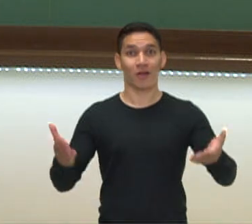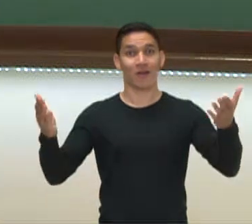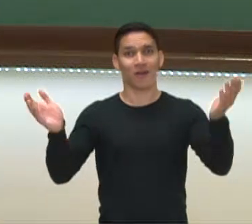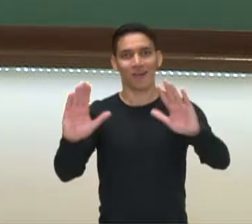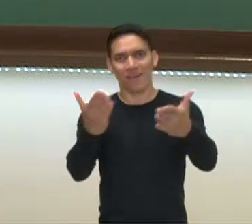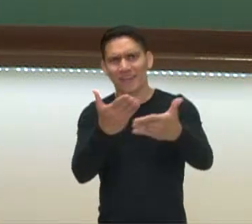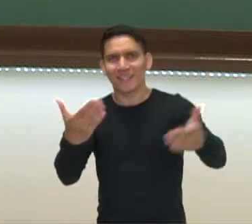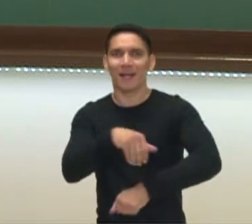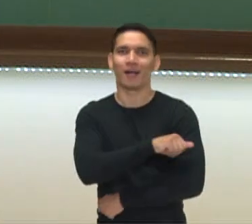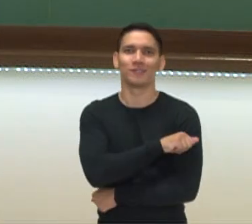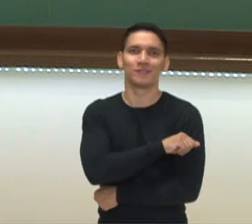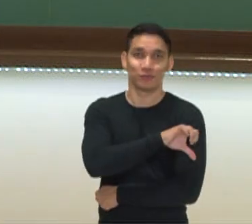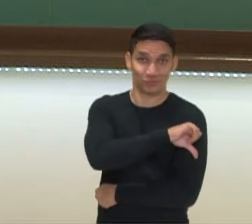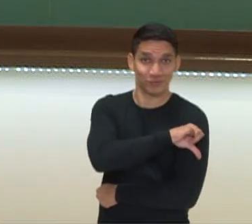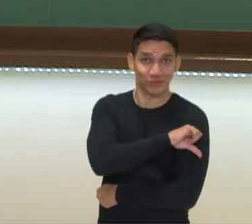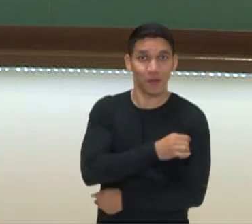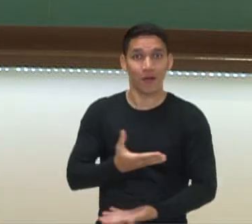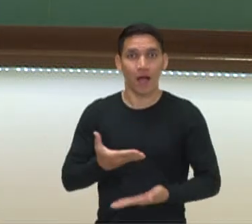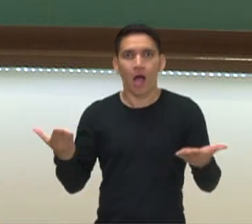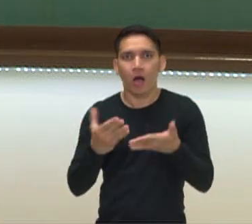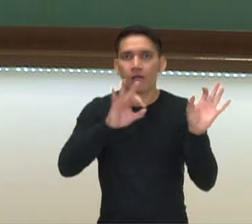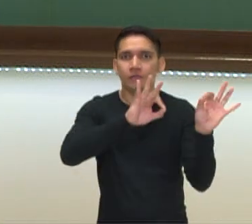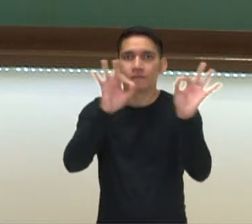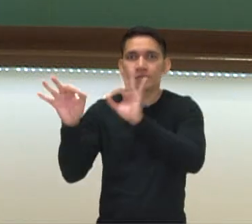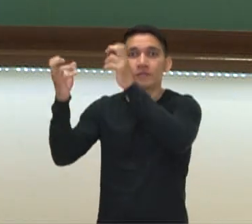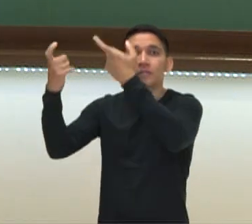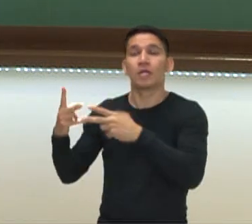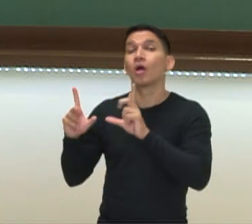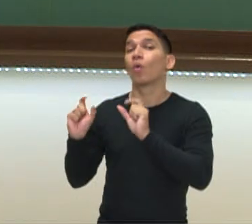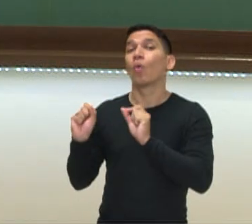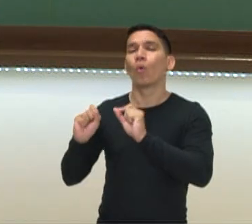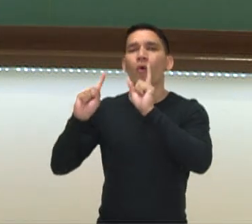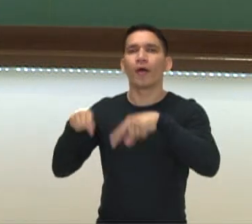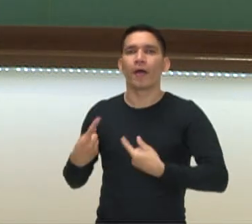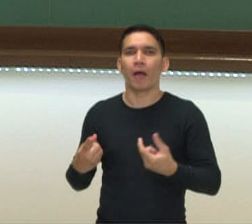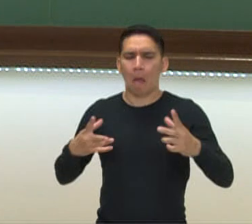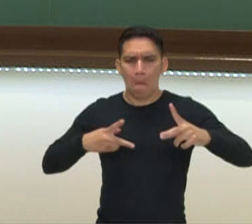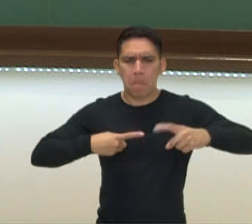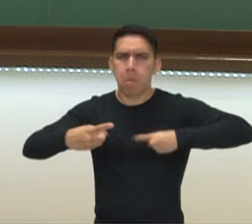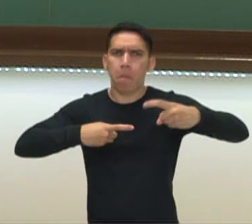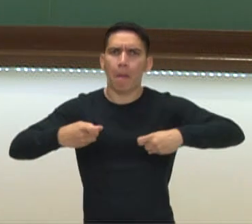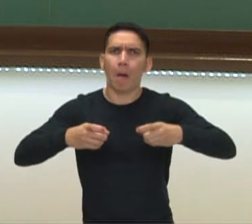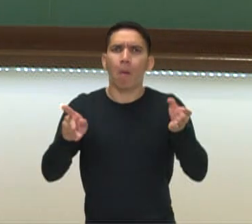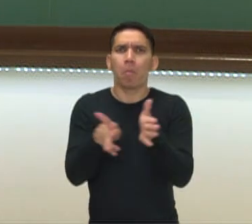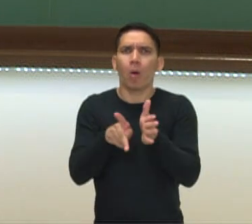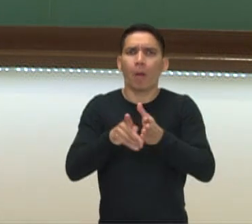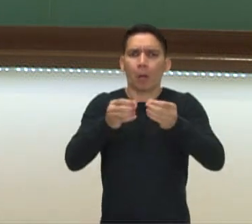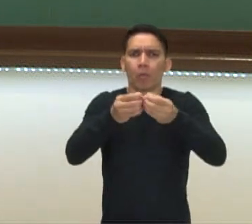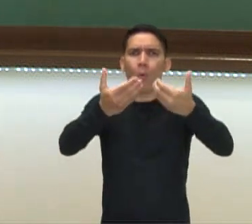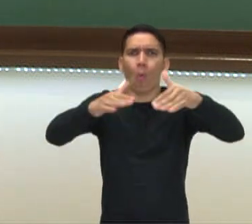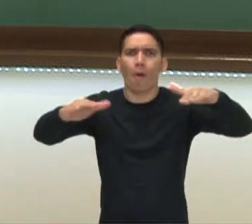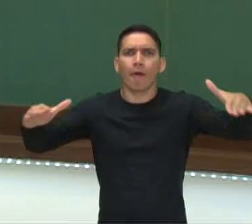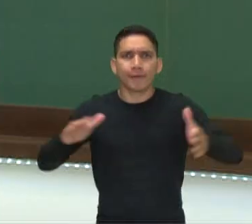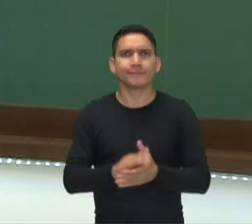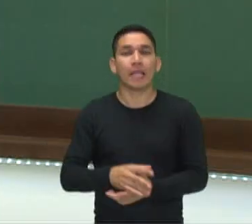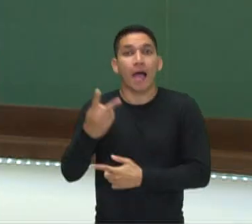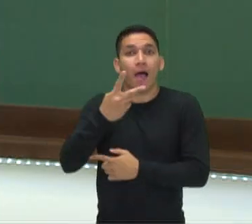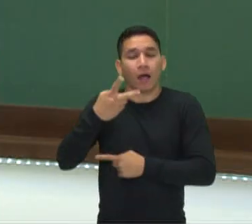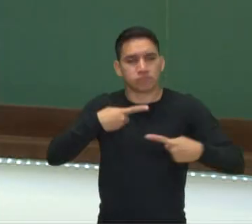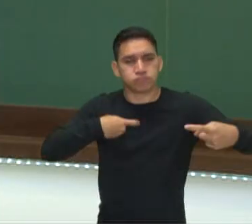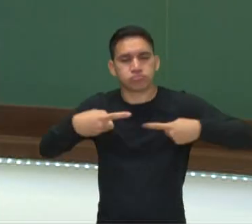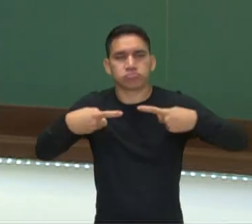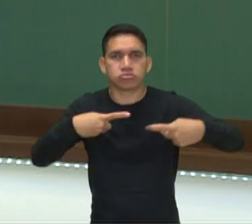Olá, estudantes do nono ano! Neste vídeo, vamos falar sobre o conflito no Oceano Pacífico, a Segunda